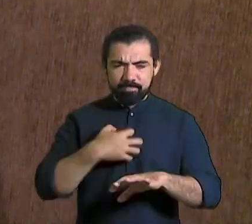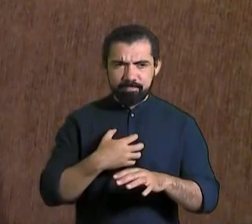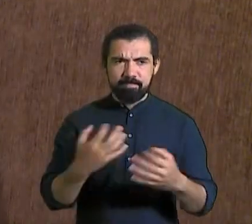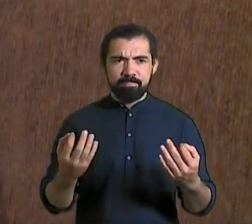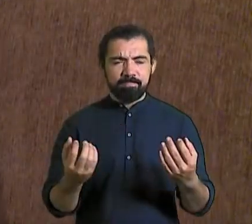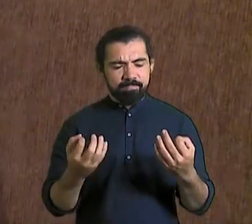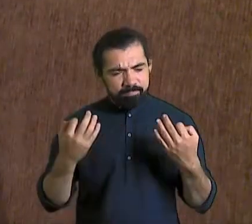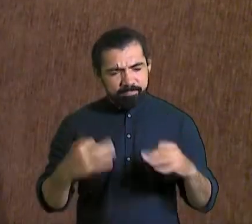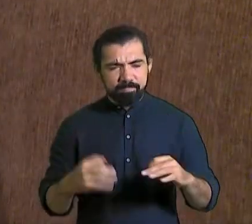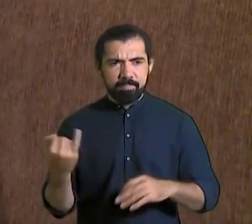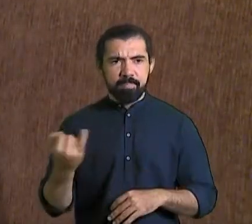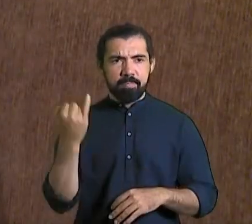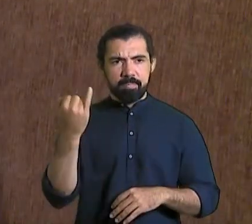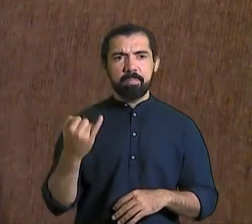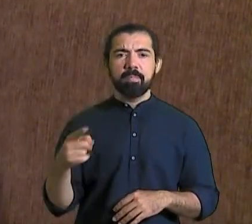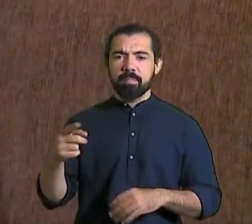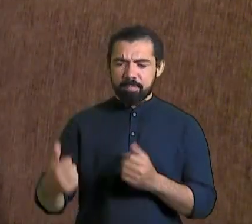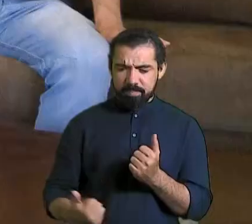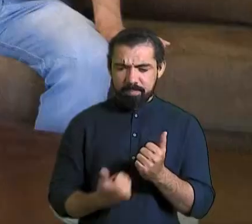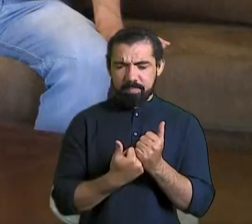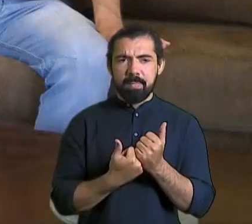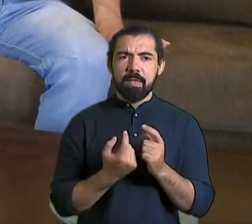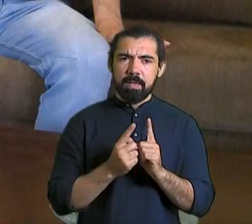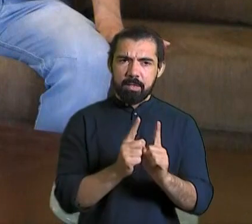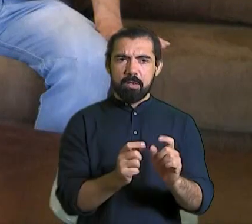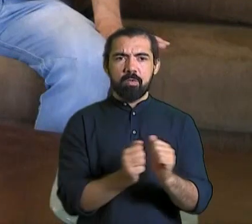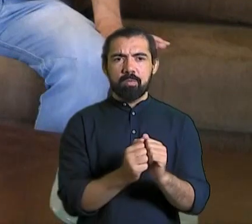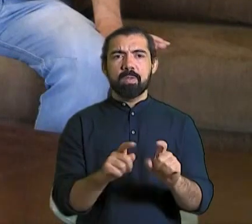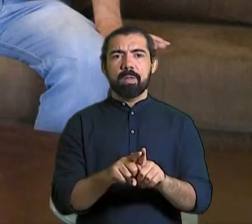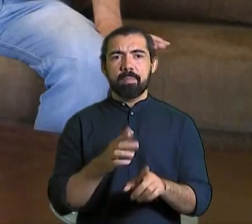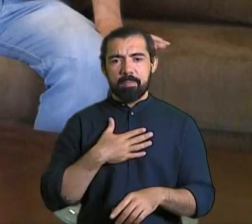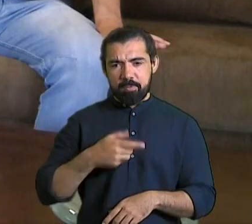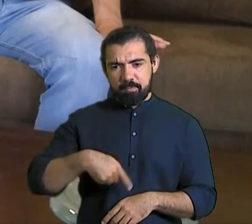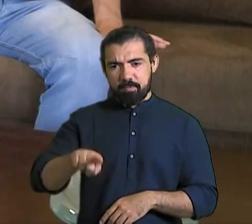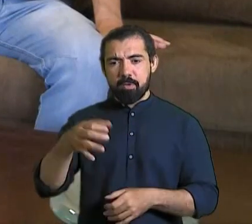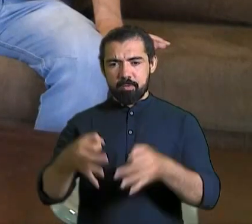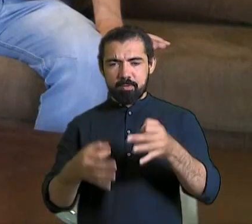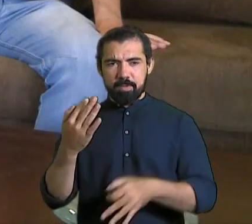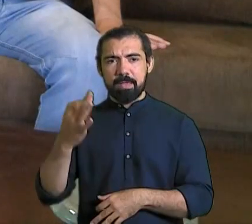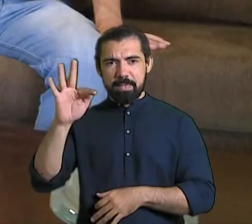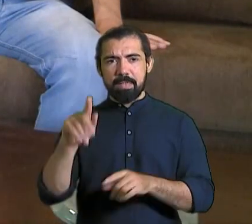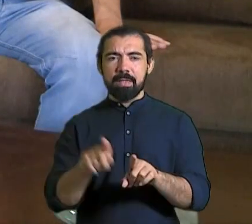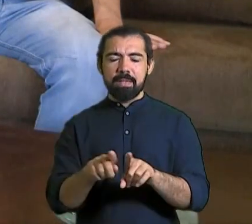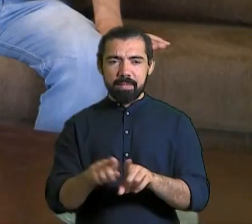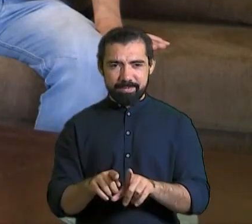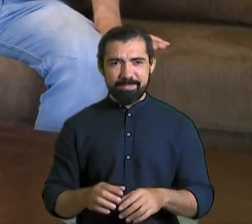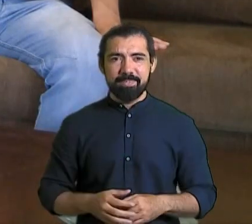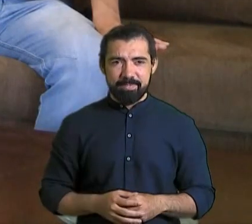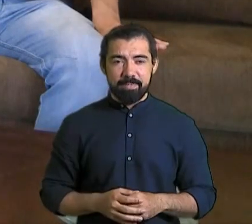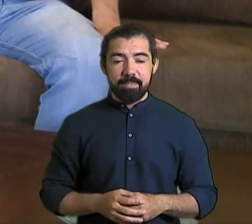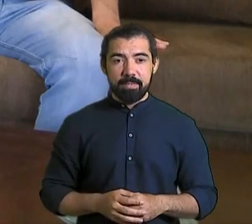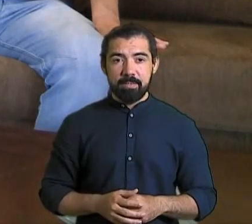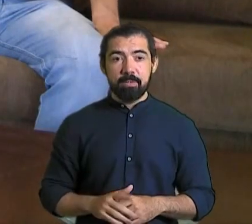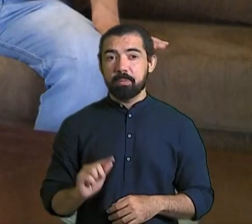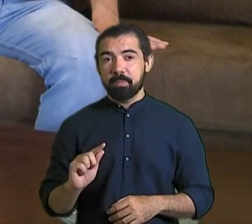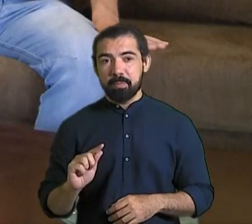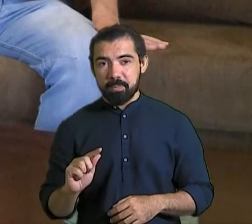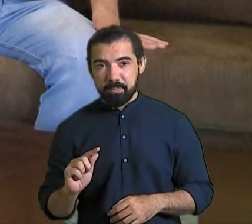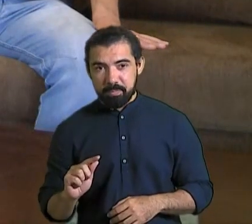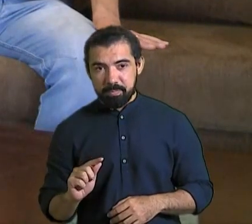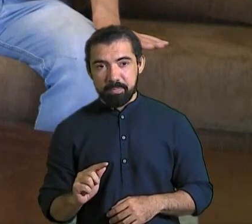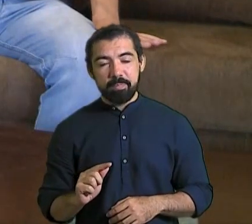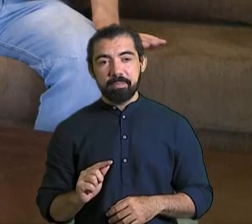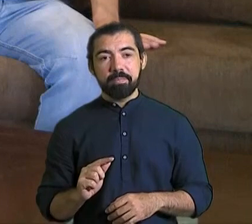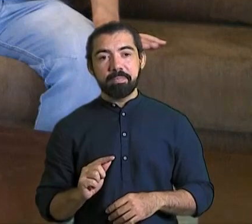minha causa e tiveram comigo em toda essa trajetória aí da minha ida para a Justiça Federal. Né? Então, aqui